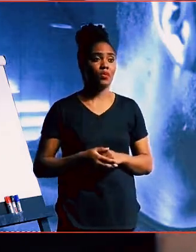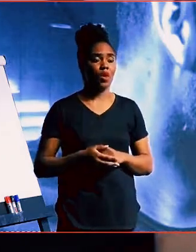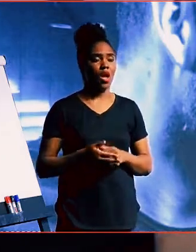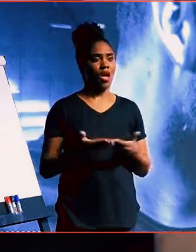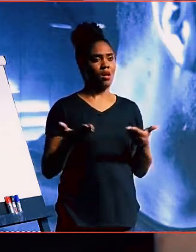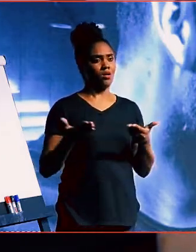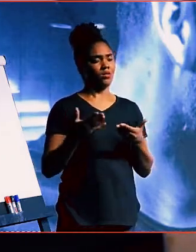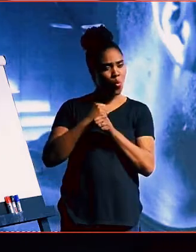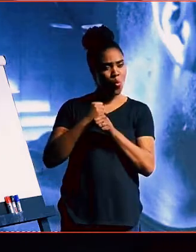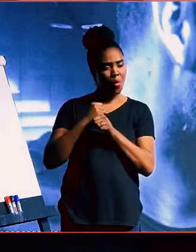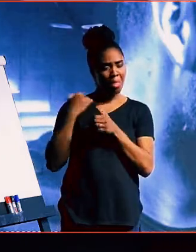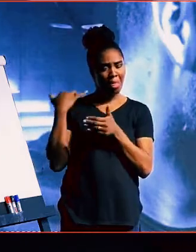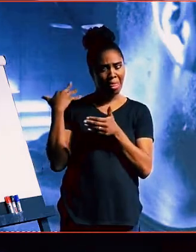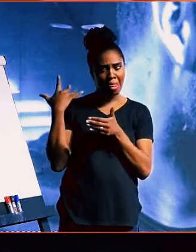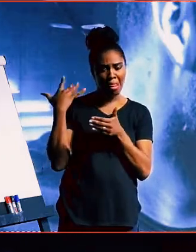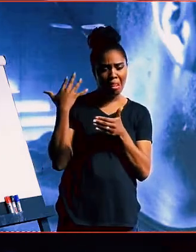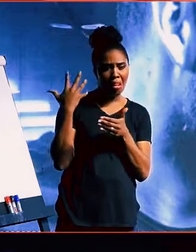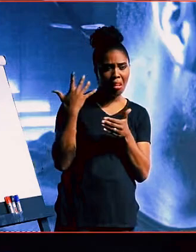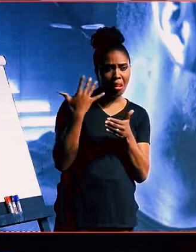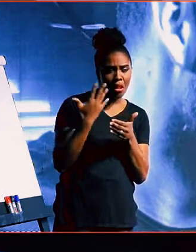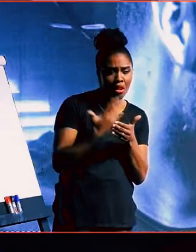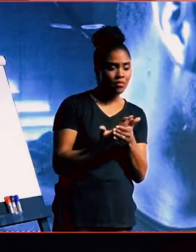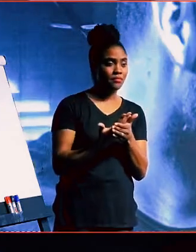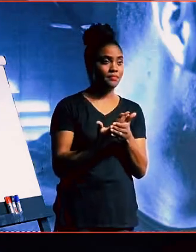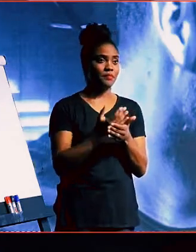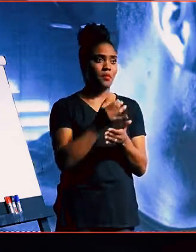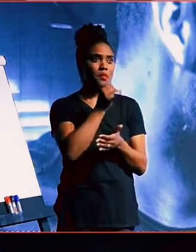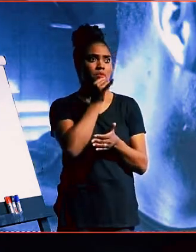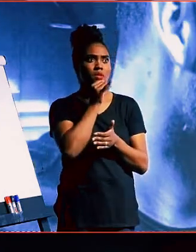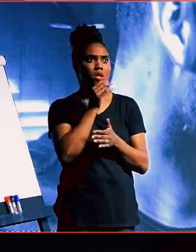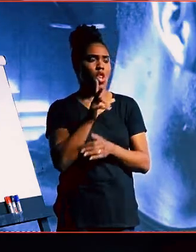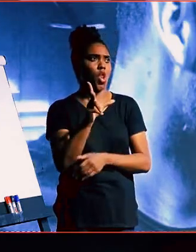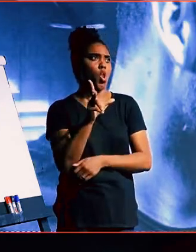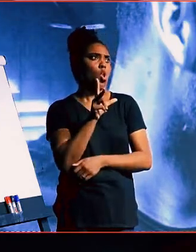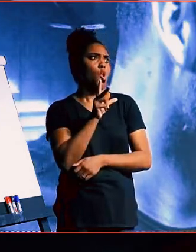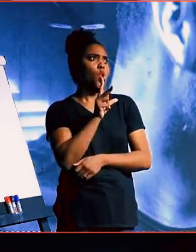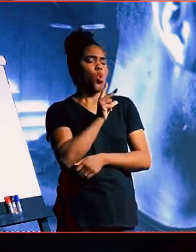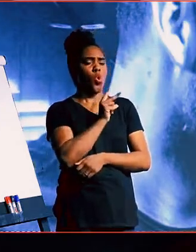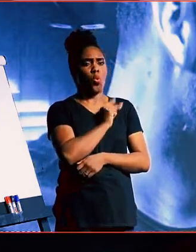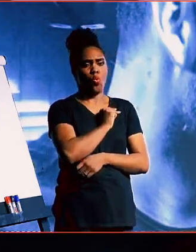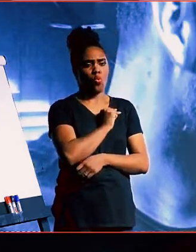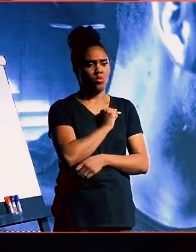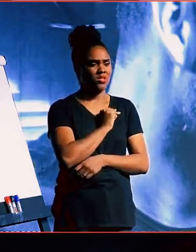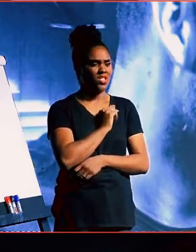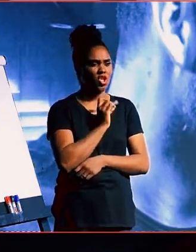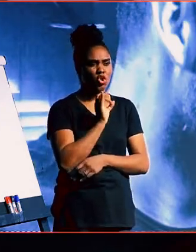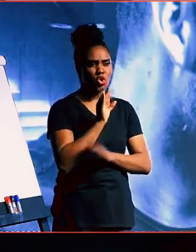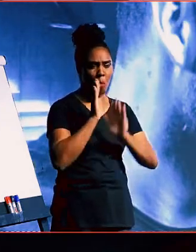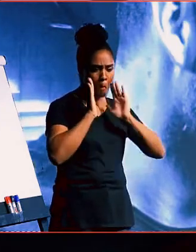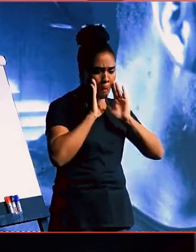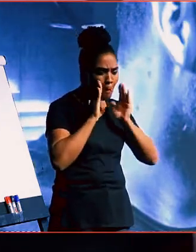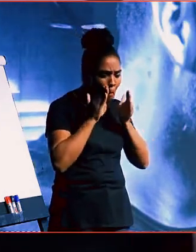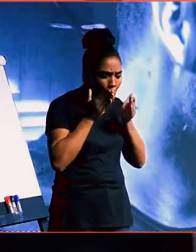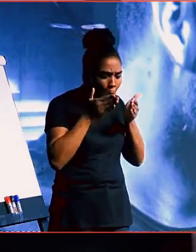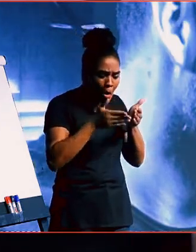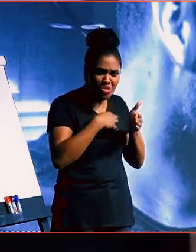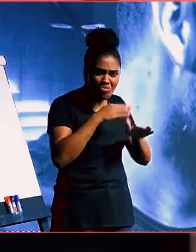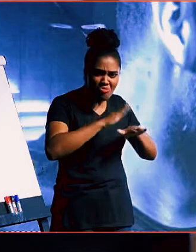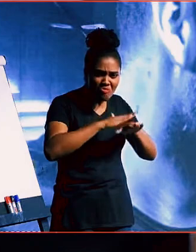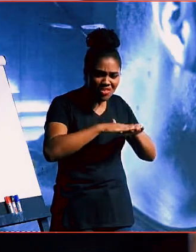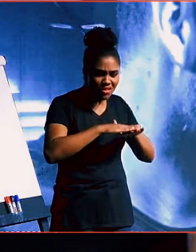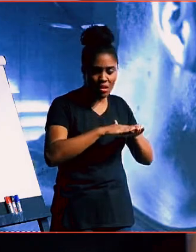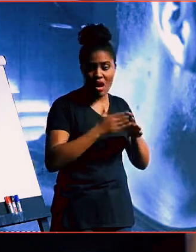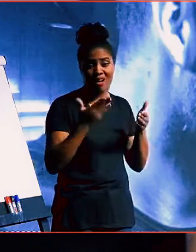nesses últimos cinco anos tudo que você antes achava que era uma absoluta forma de fazer só tinha aquela não não é assim mais